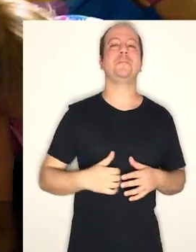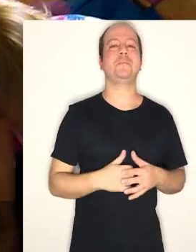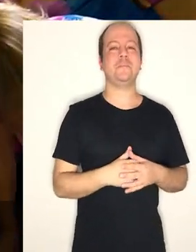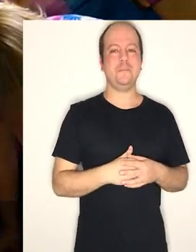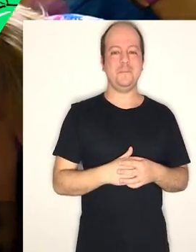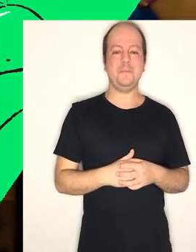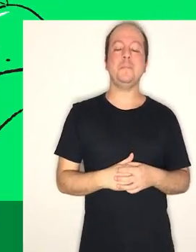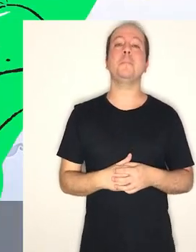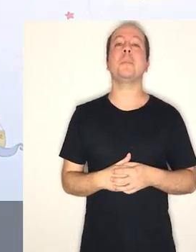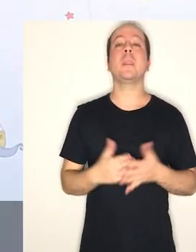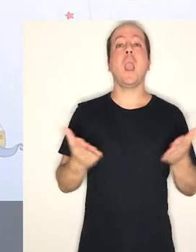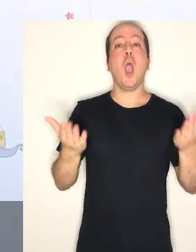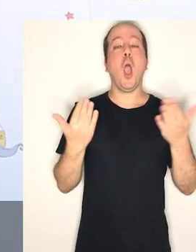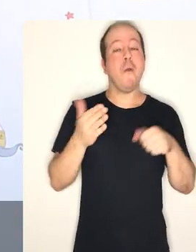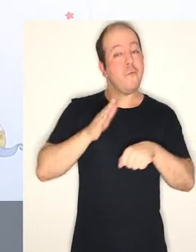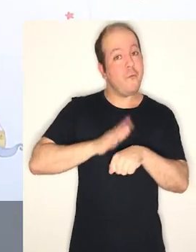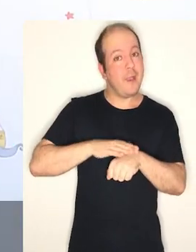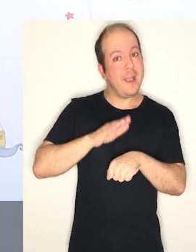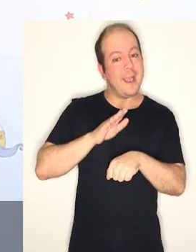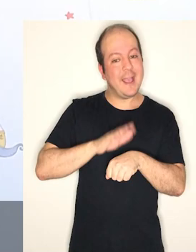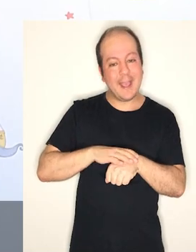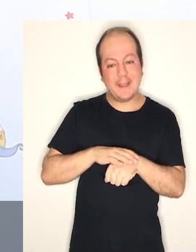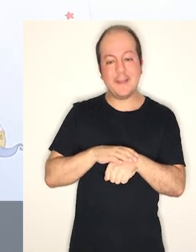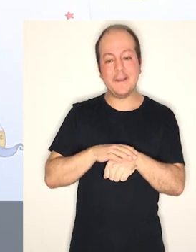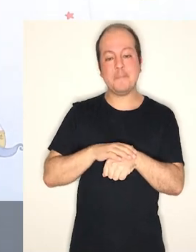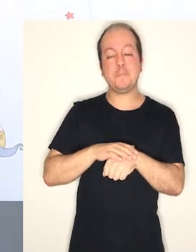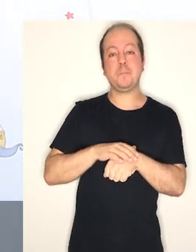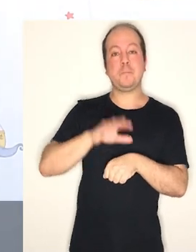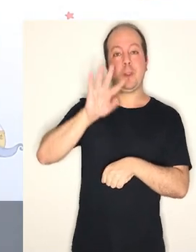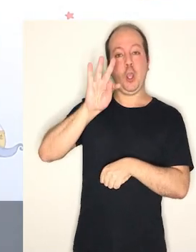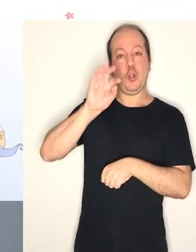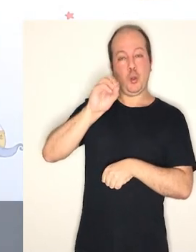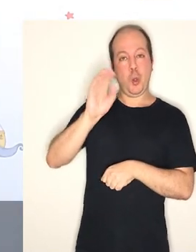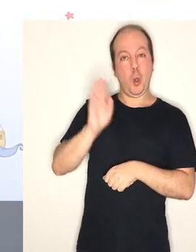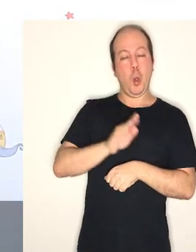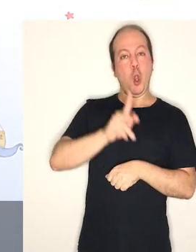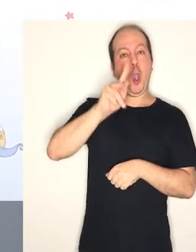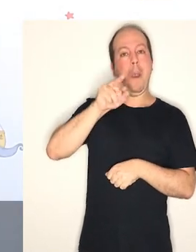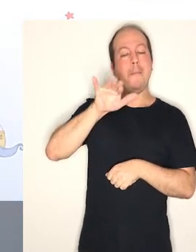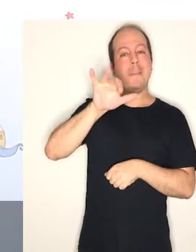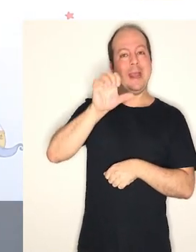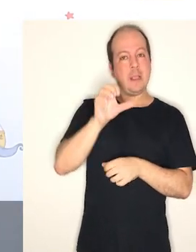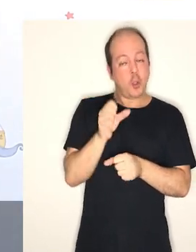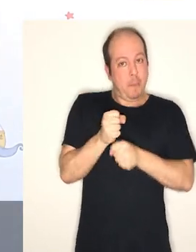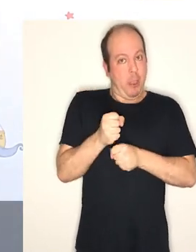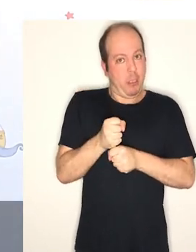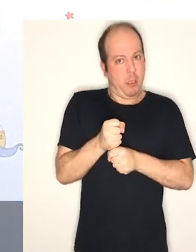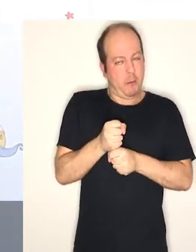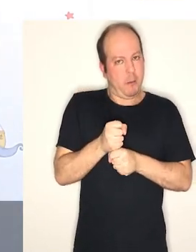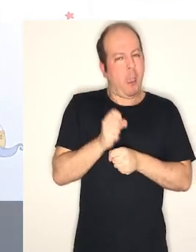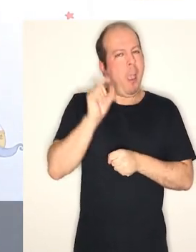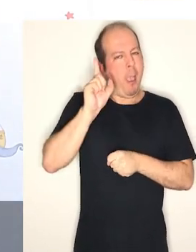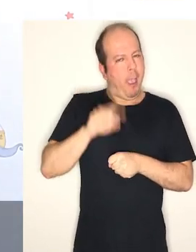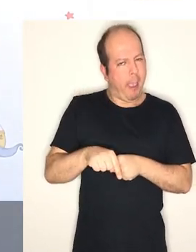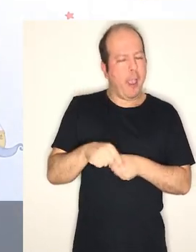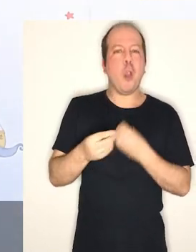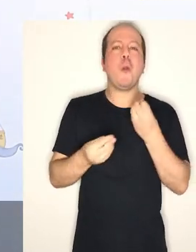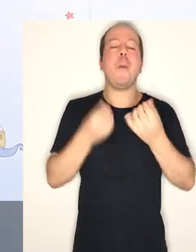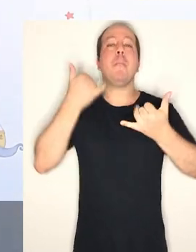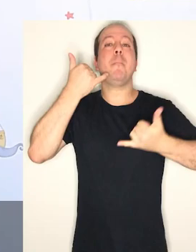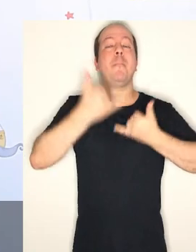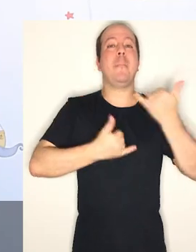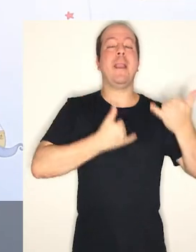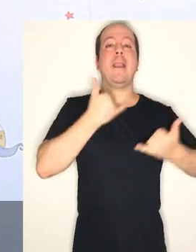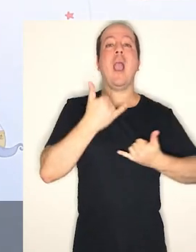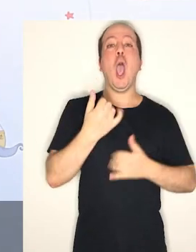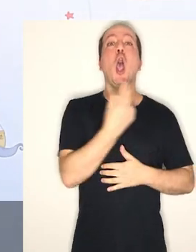Vamos fazer agora a cantiga Tô Presa. Gente, é muito legal. Sabe por quê? Porque